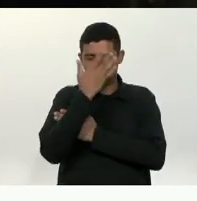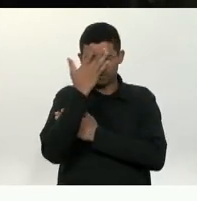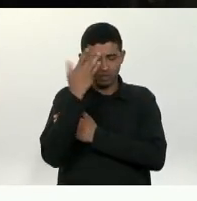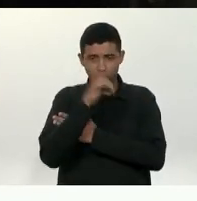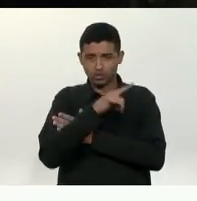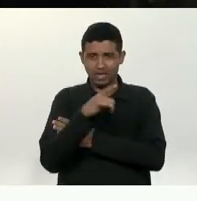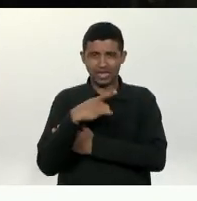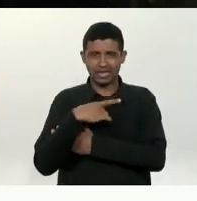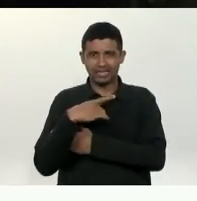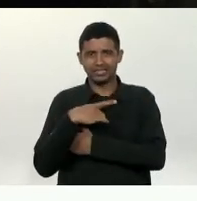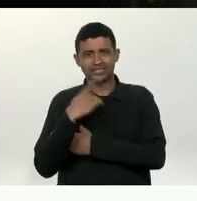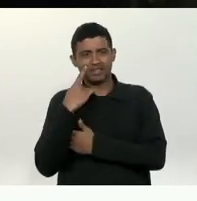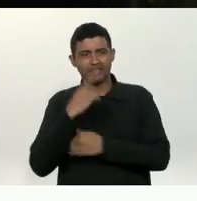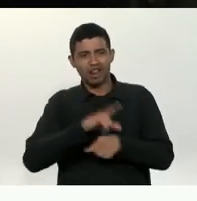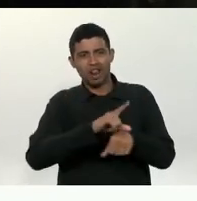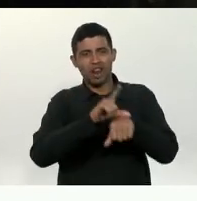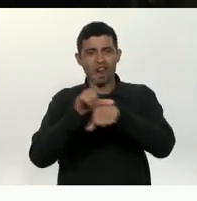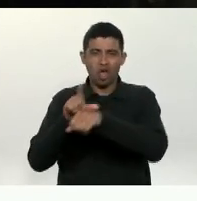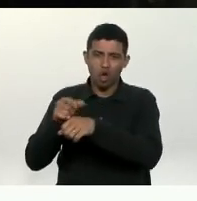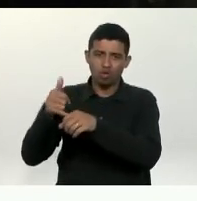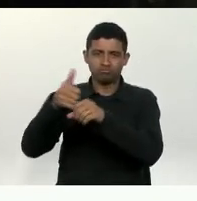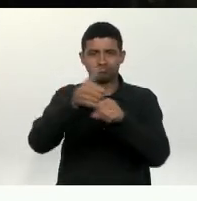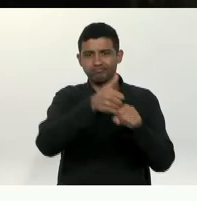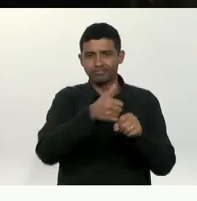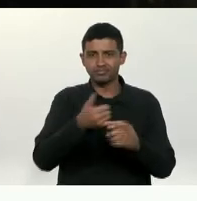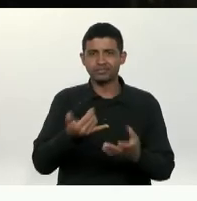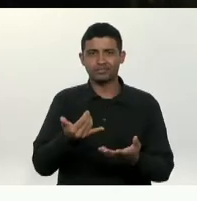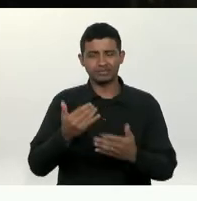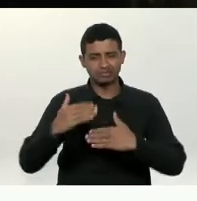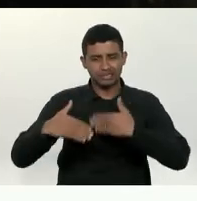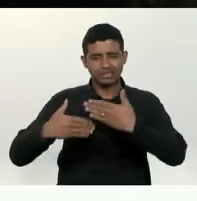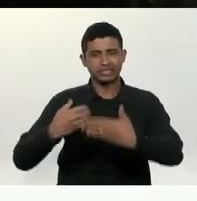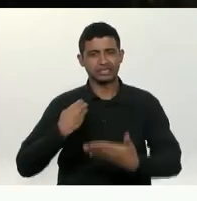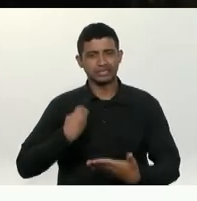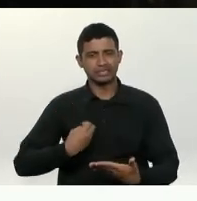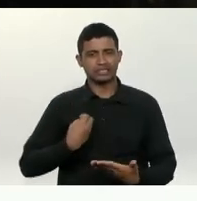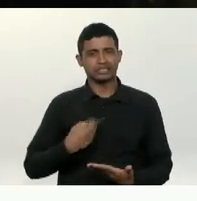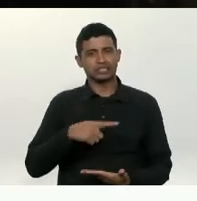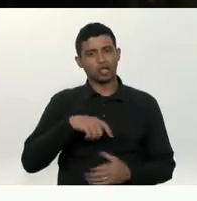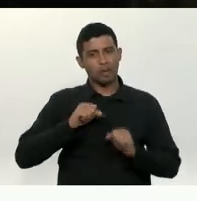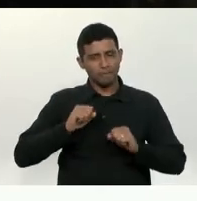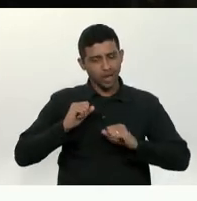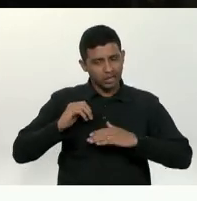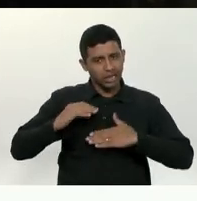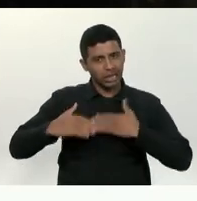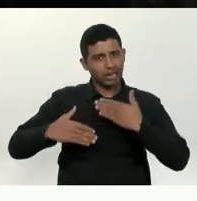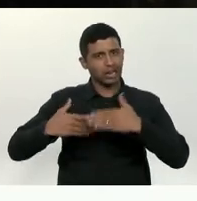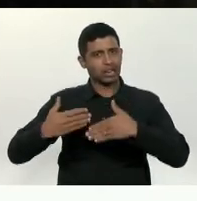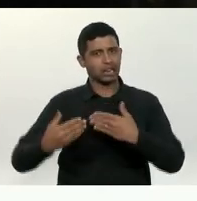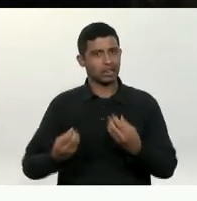têm ali os seus postos ao longo da vida. Nós podemos estar caminhando para um lado de